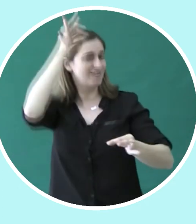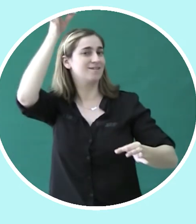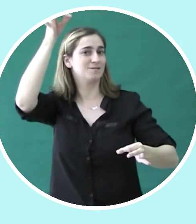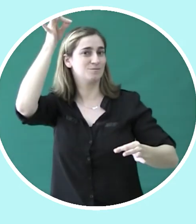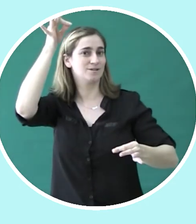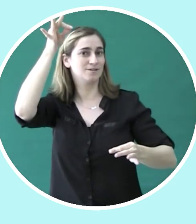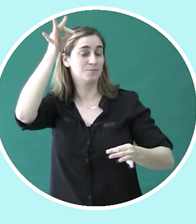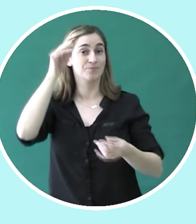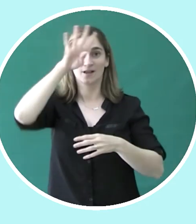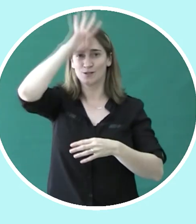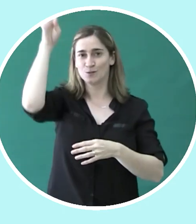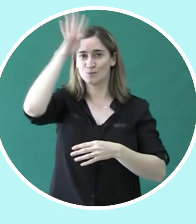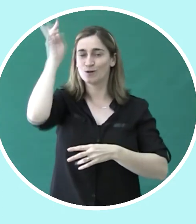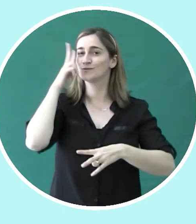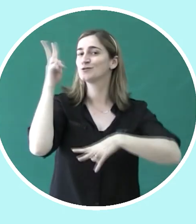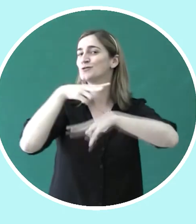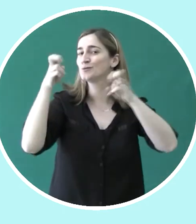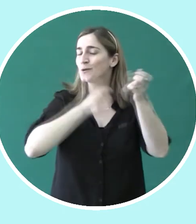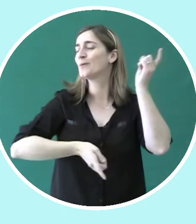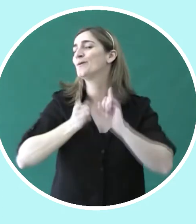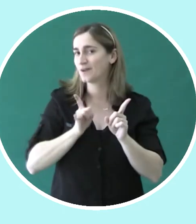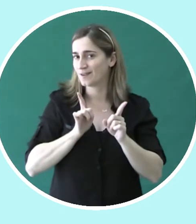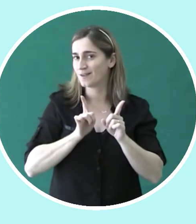Finalmente, tinha descoberto não só a